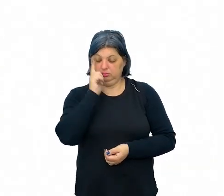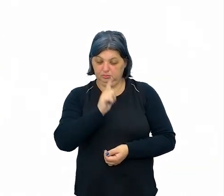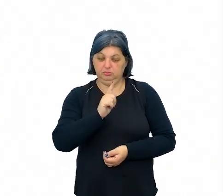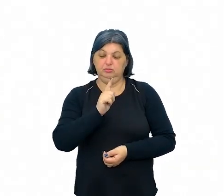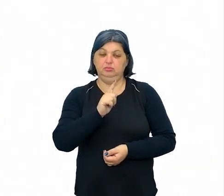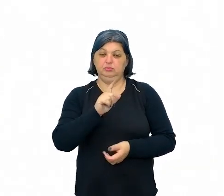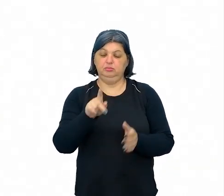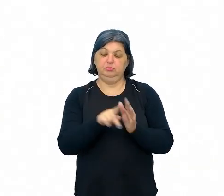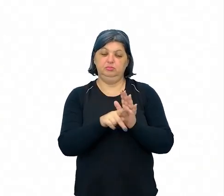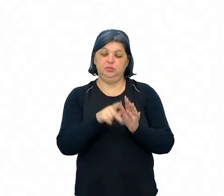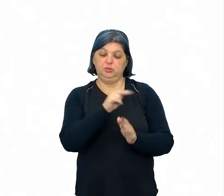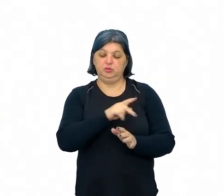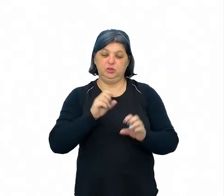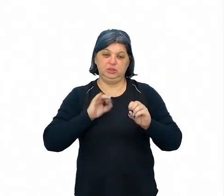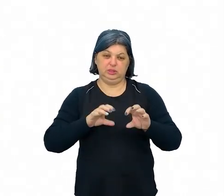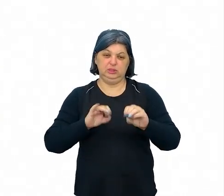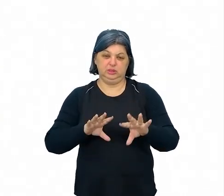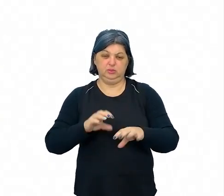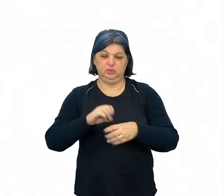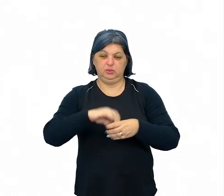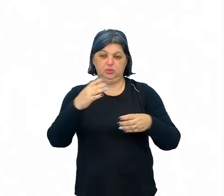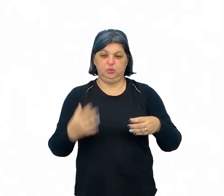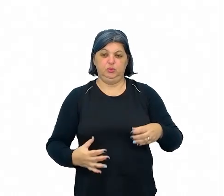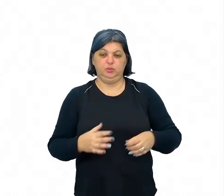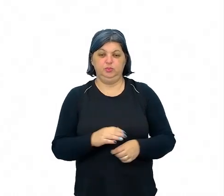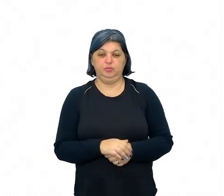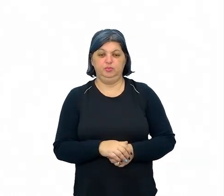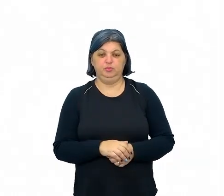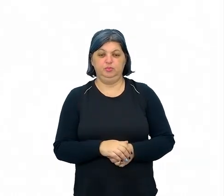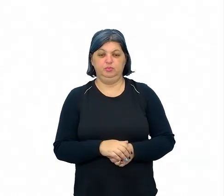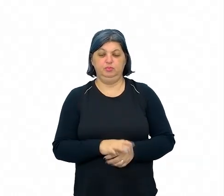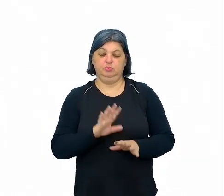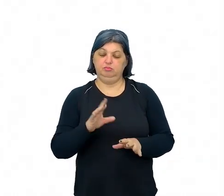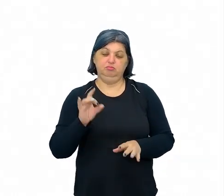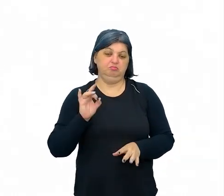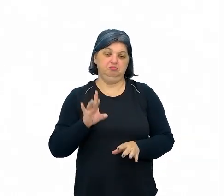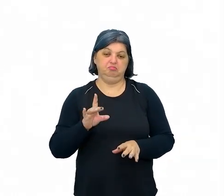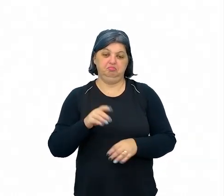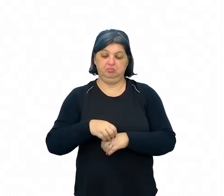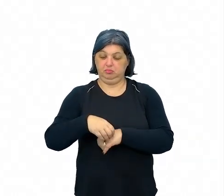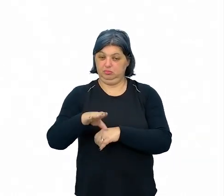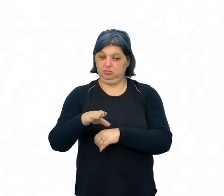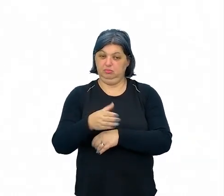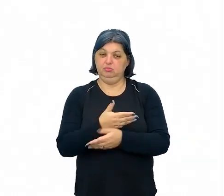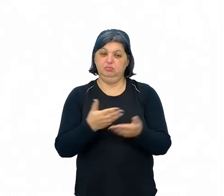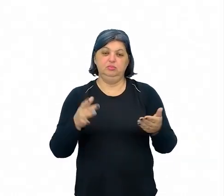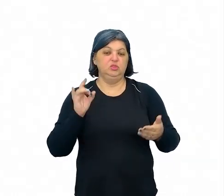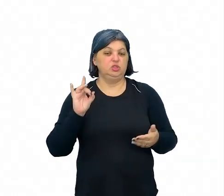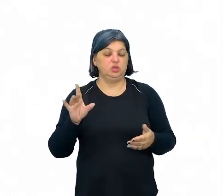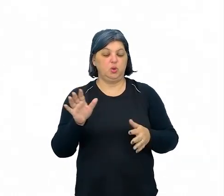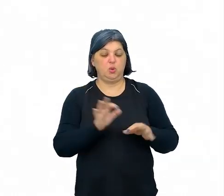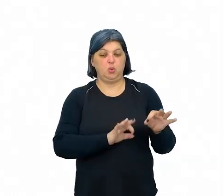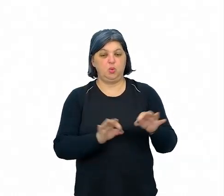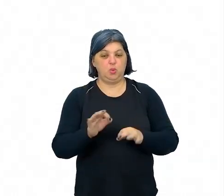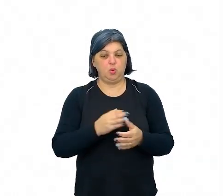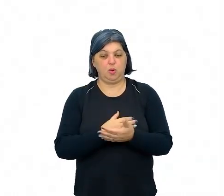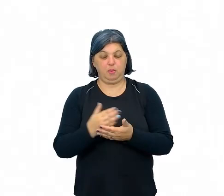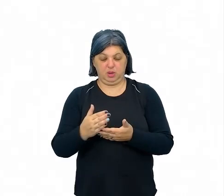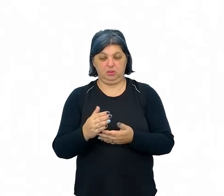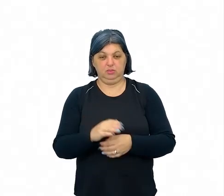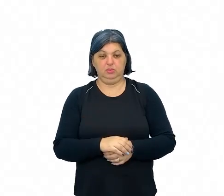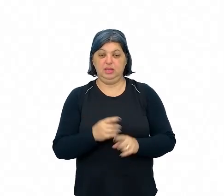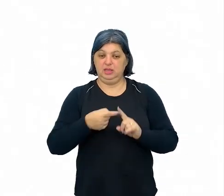aquele conteúdo, tá certo? Então, aí fica uma sugestão, a gente brinca, e é o início do meu planejamento